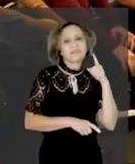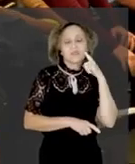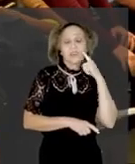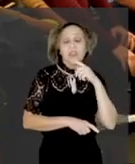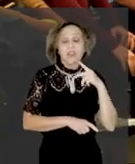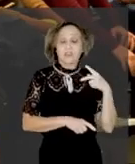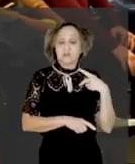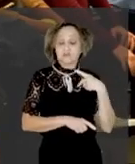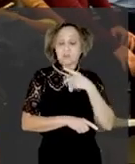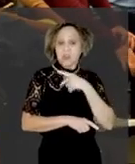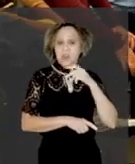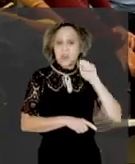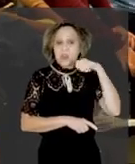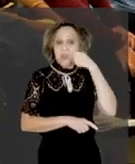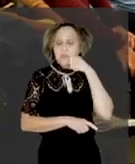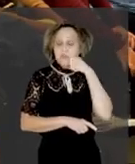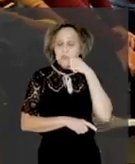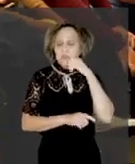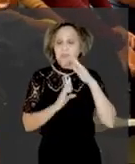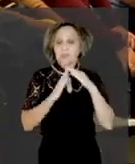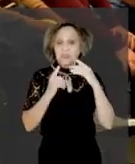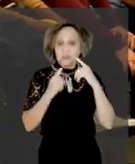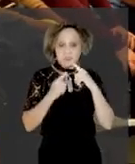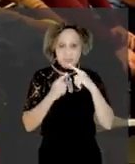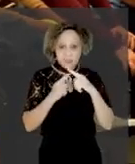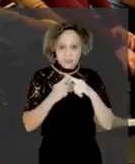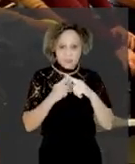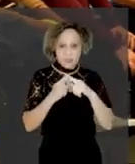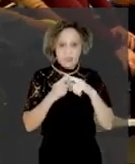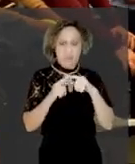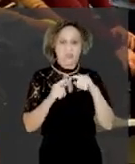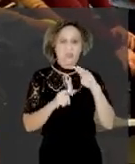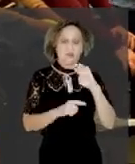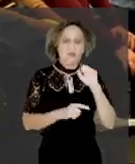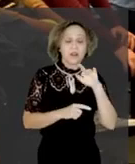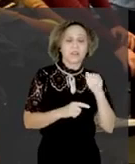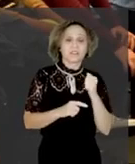O Carlinhos também já está aqui. Bela Camelo já chegou.